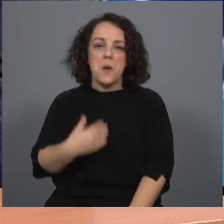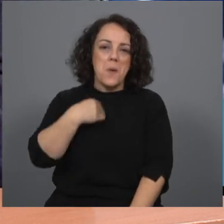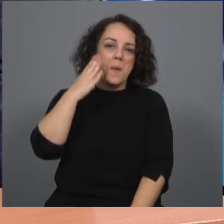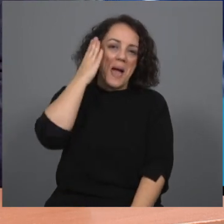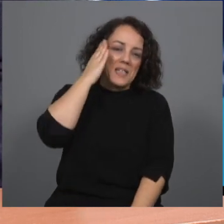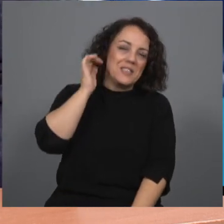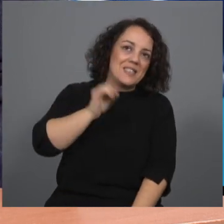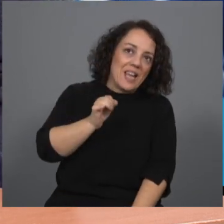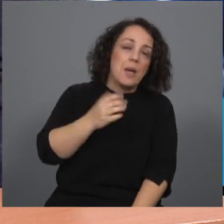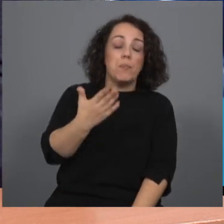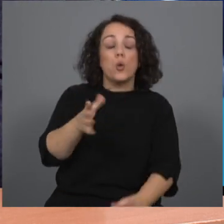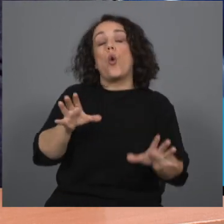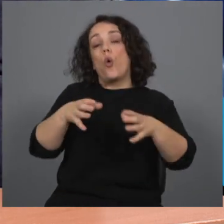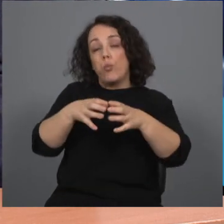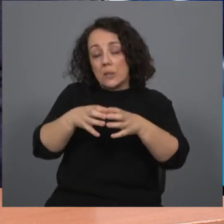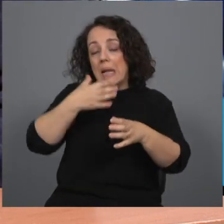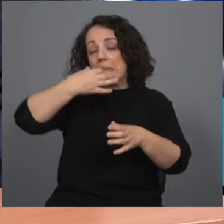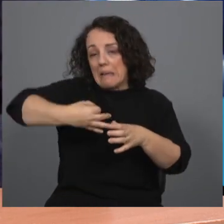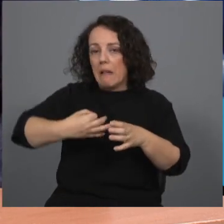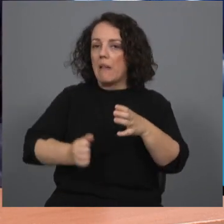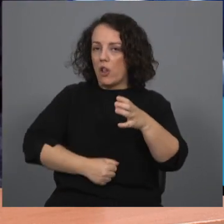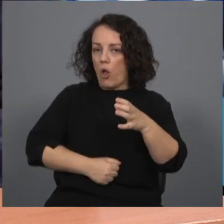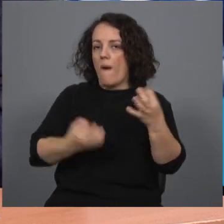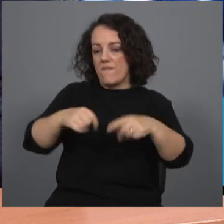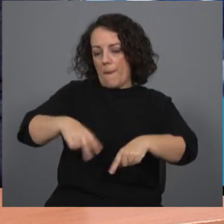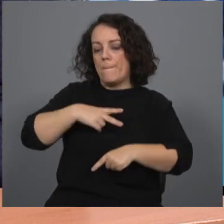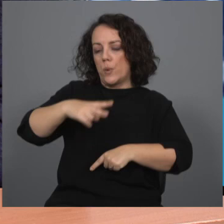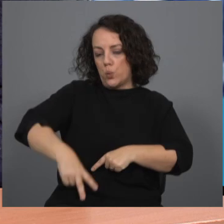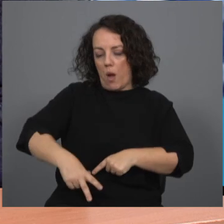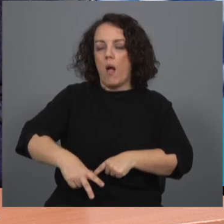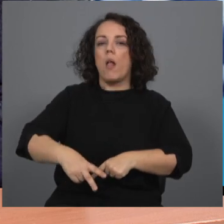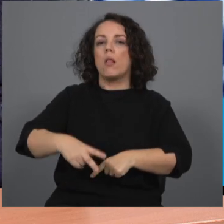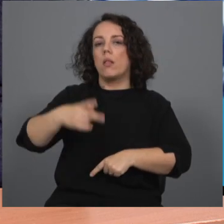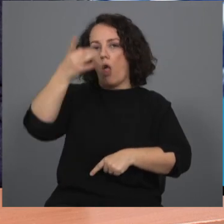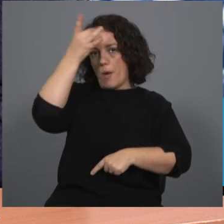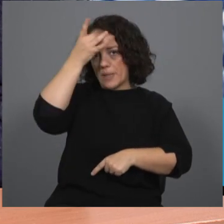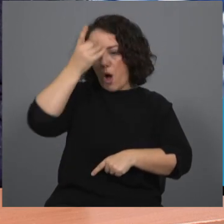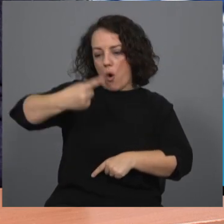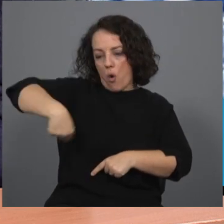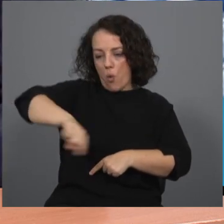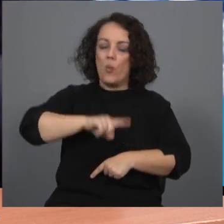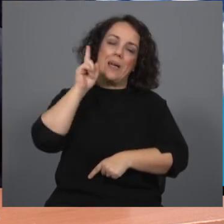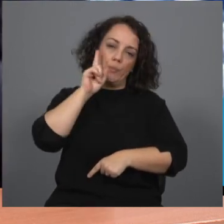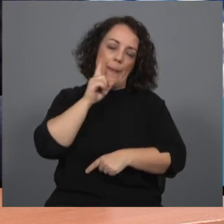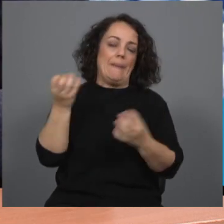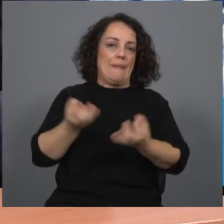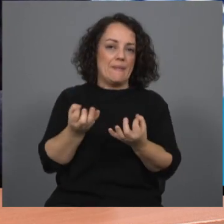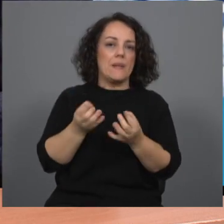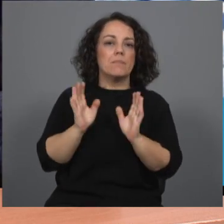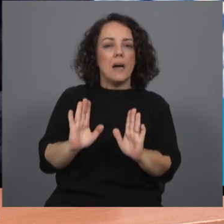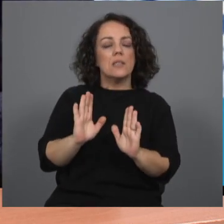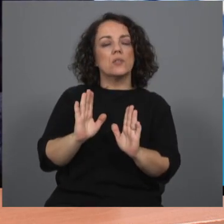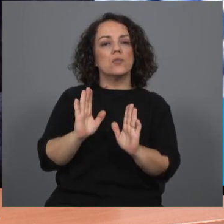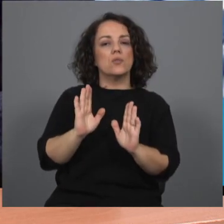Estamos a falar... Porque em Portugal Sim. somos importantes sob o ponto de vista da opinião. Era muito importante, enquanto